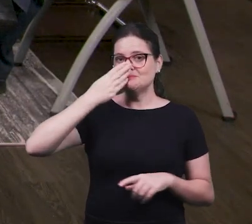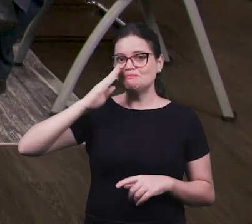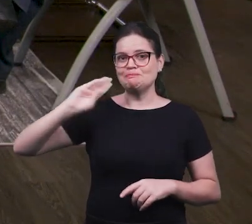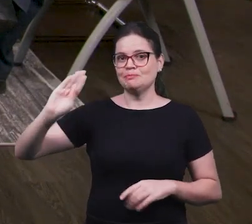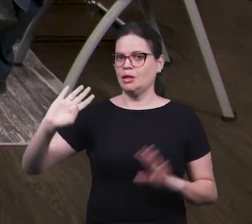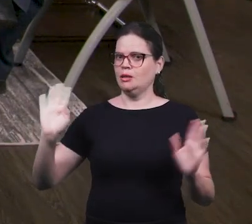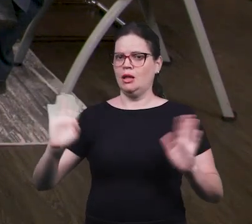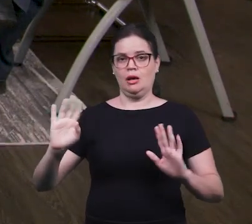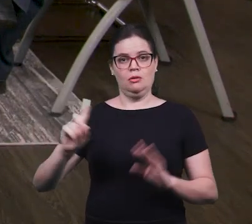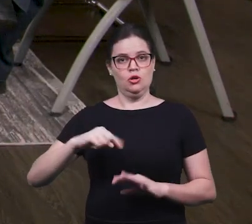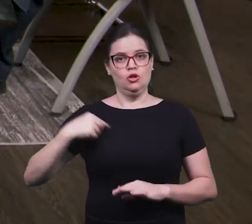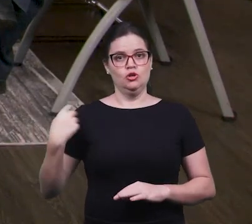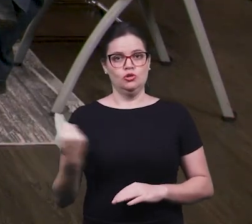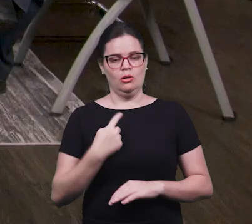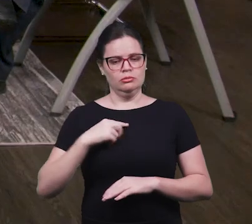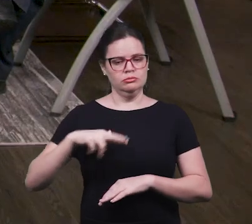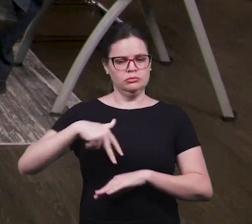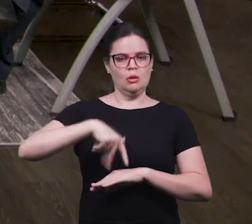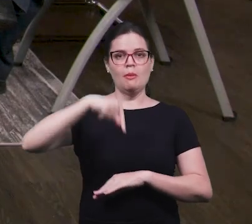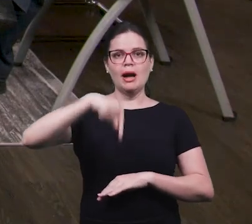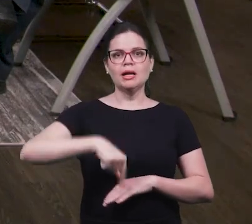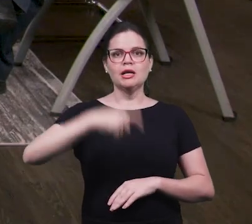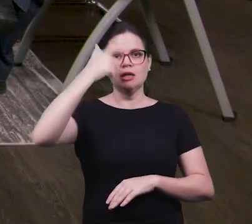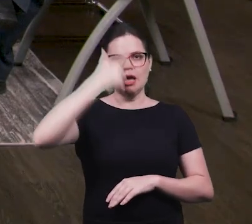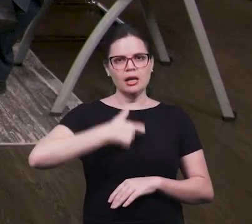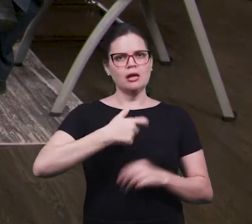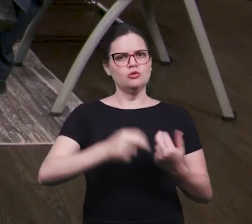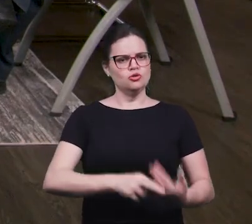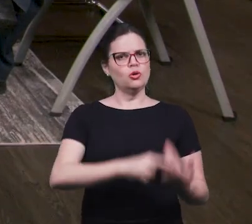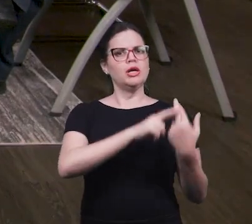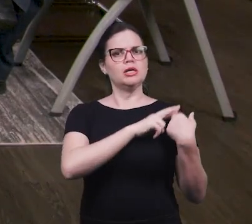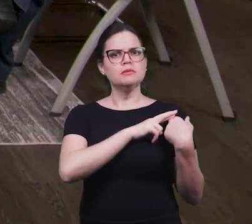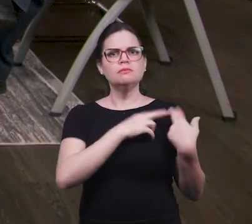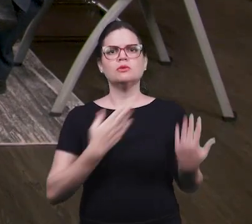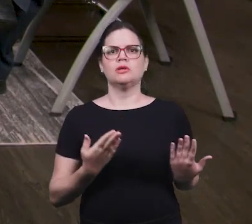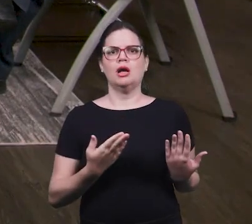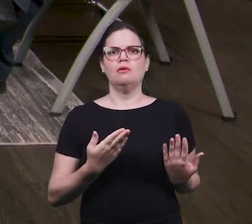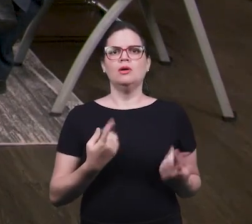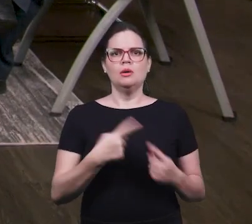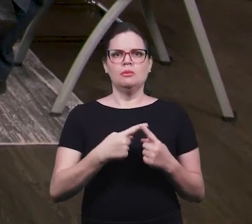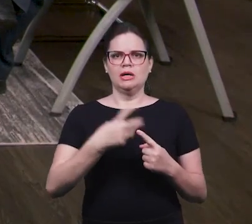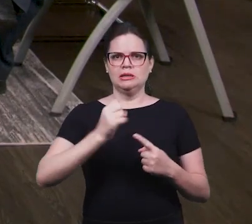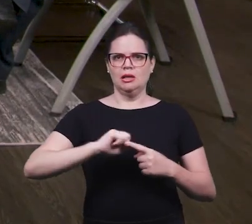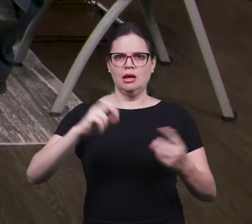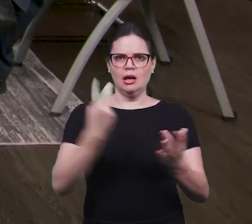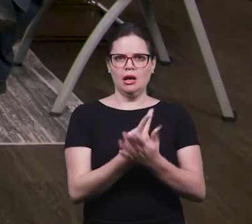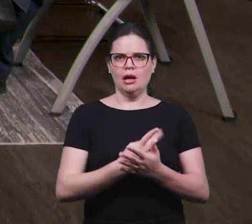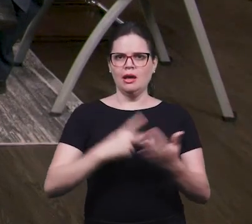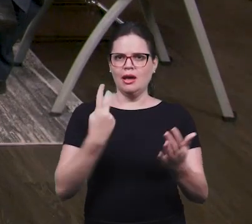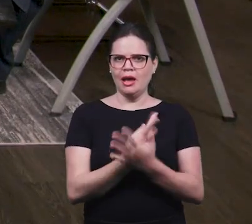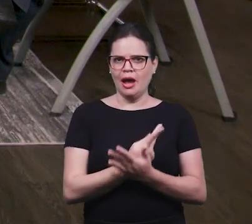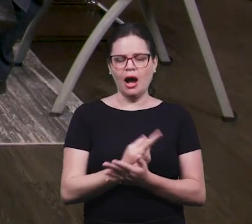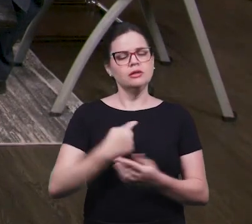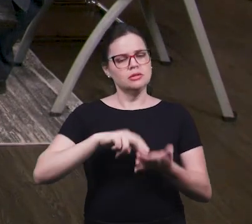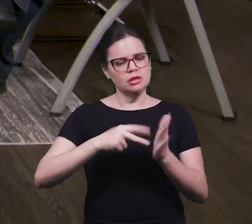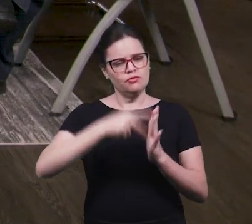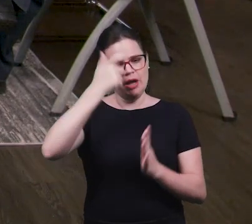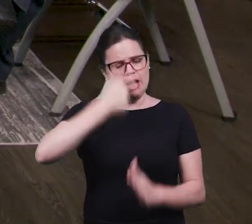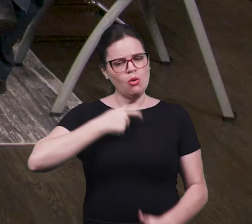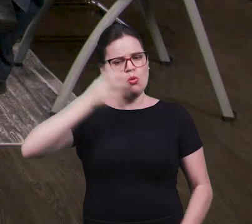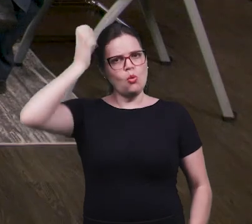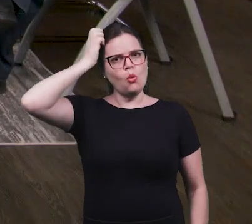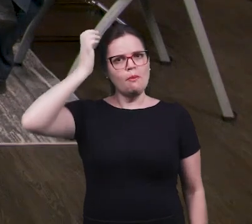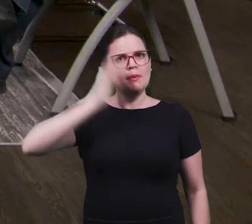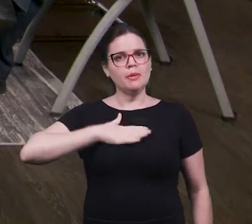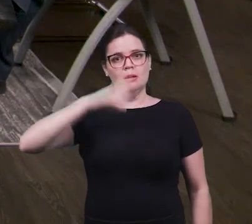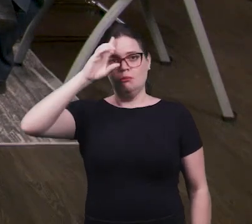e os culpados por tudo que está de errado, não o nosso Deus. Porque nele está o seu poder, a sua graça,